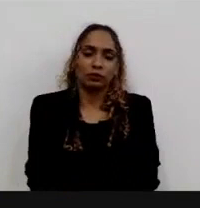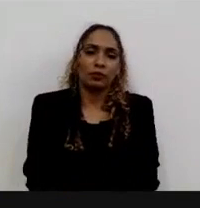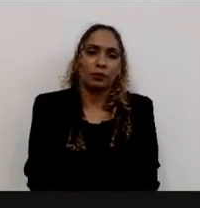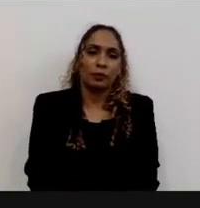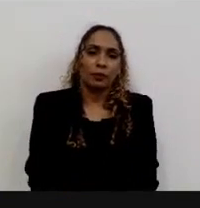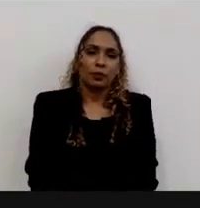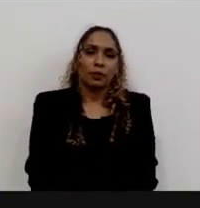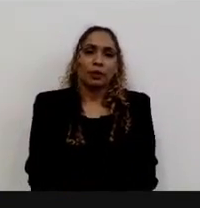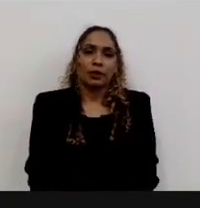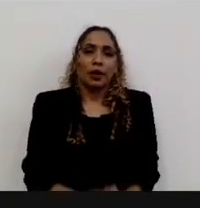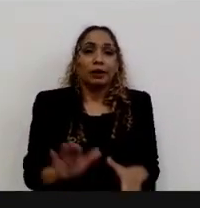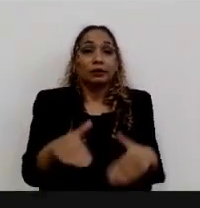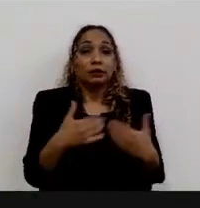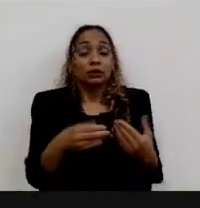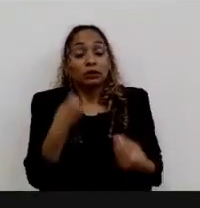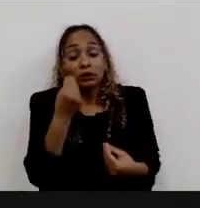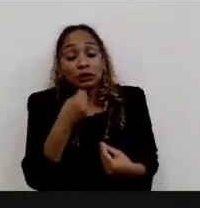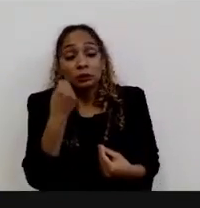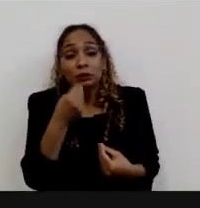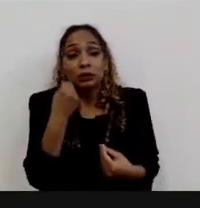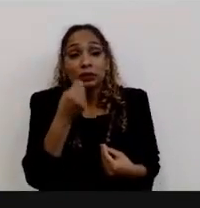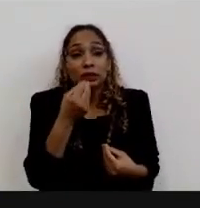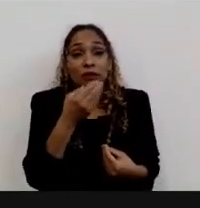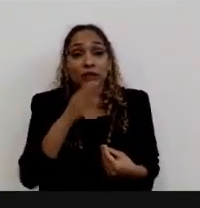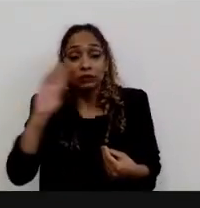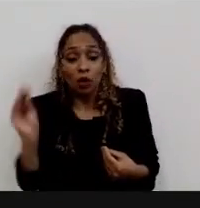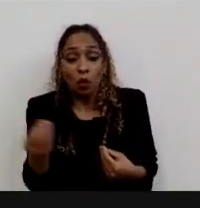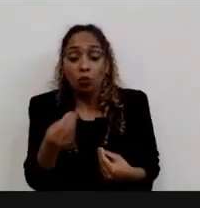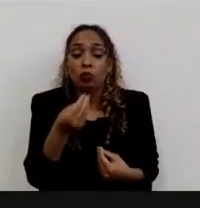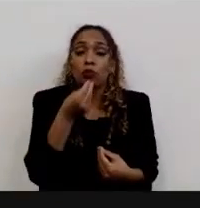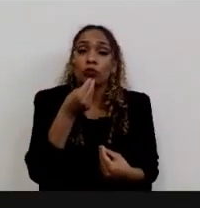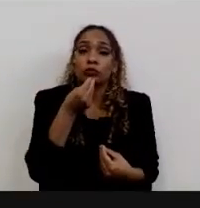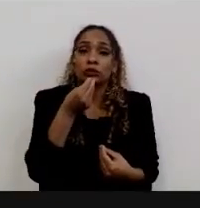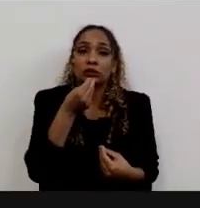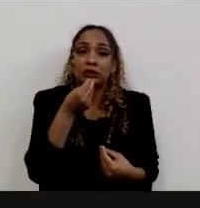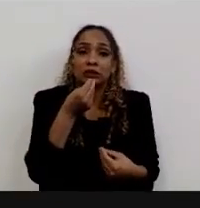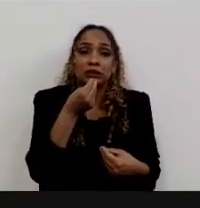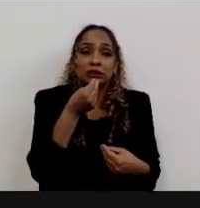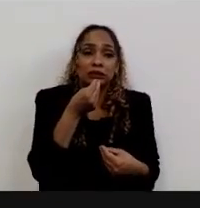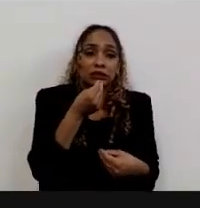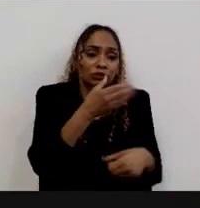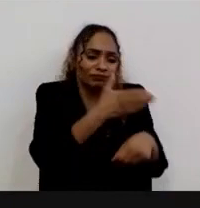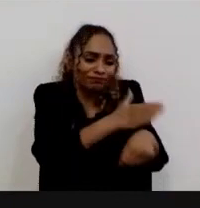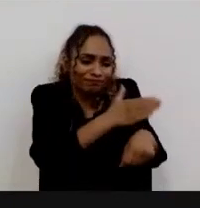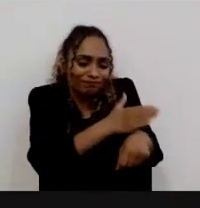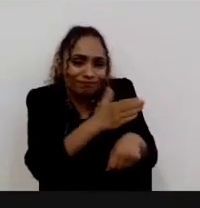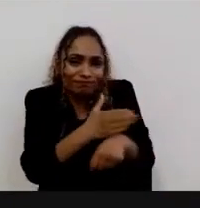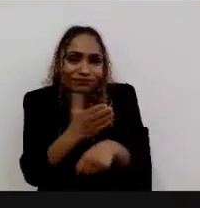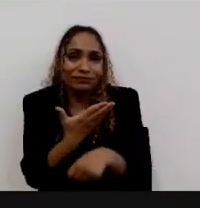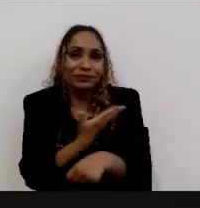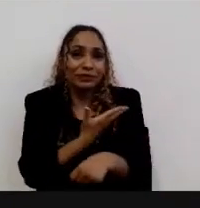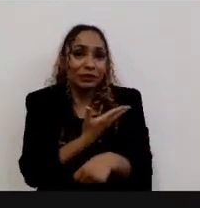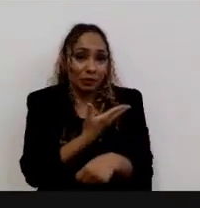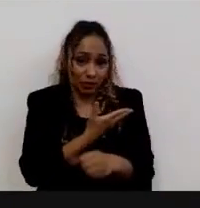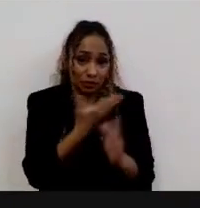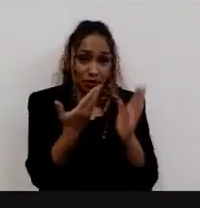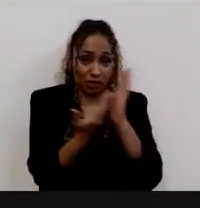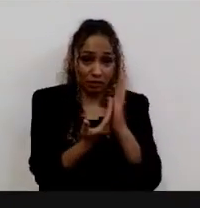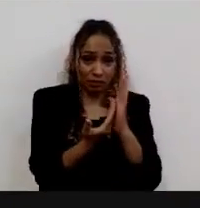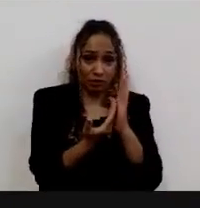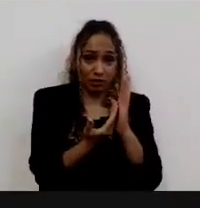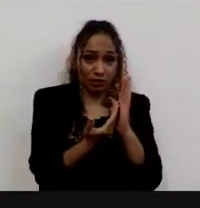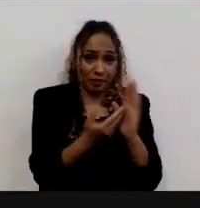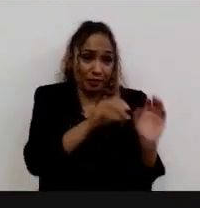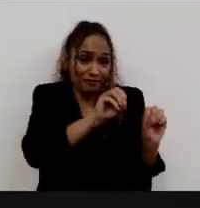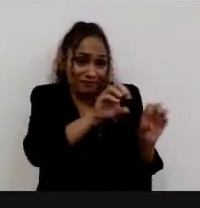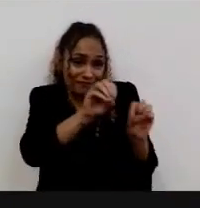E, diante dessa experiência, a gente viu a oportunidade de dar um treinamento para os nossos colegas da Câmara, para ensiná-las a